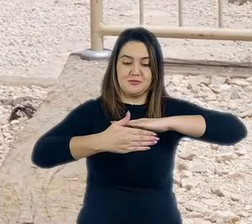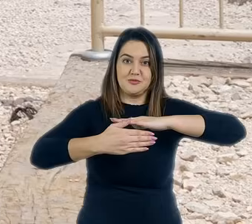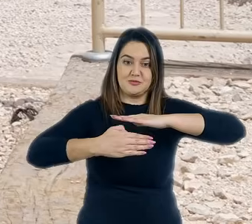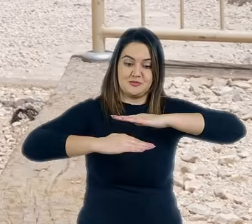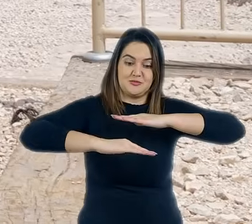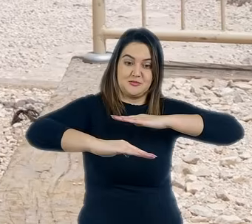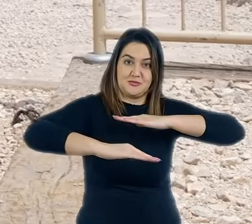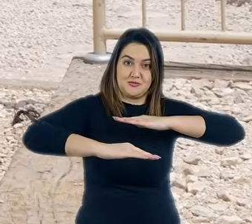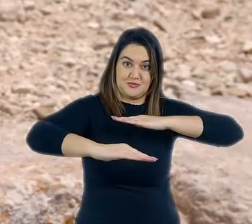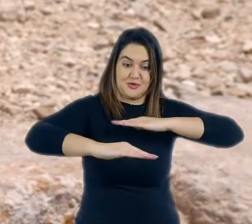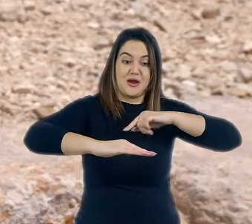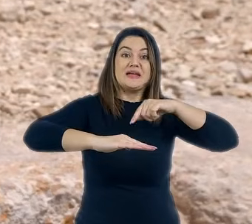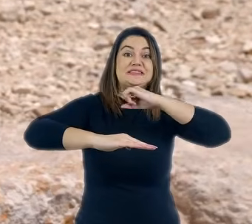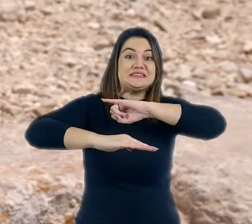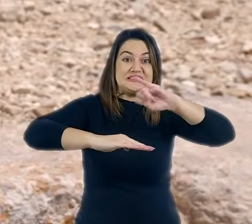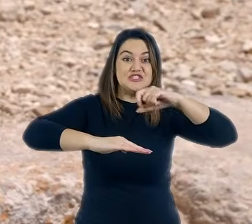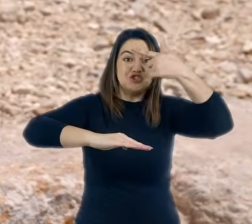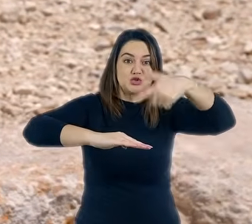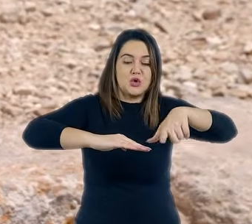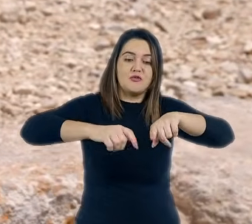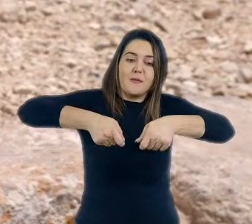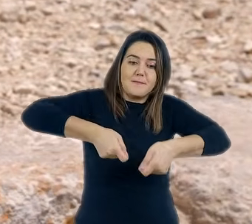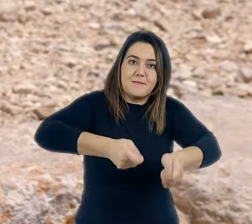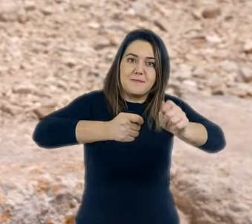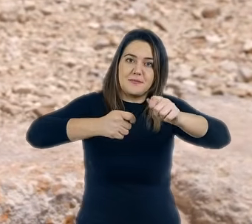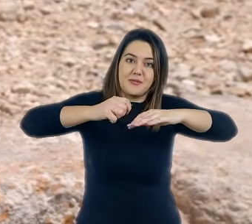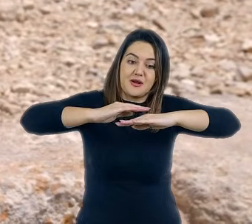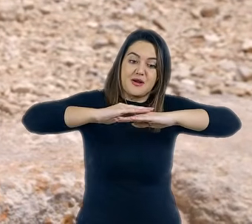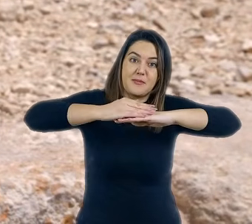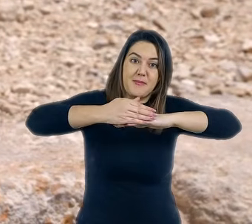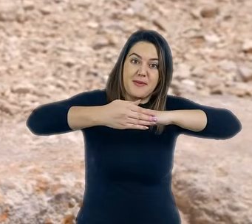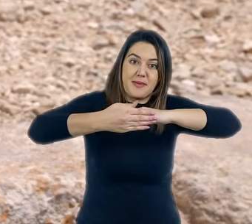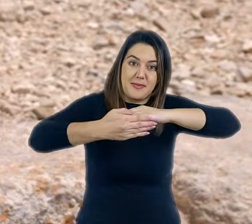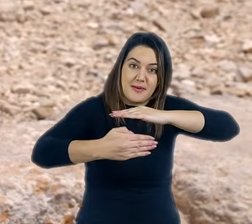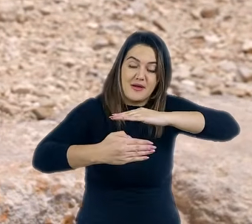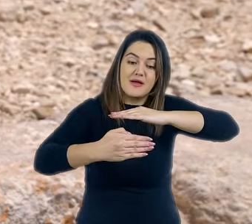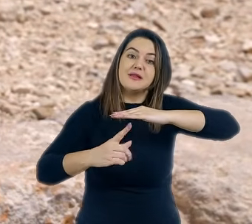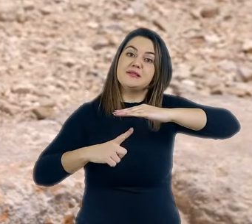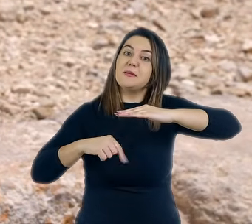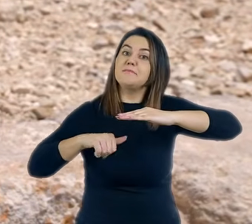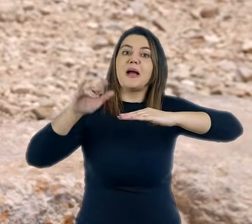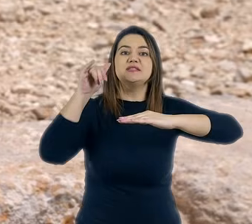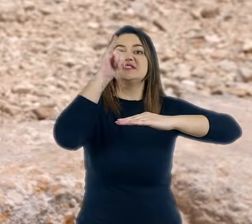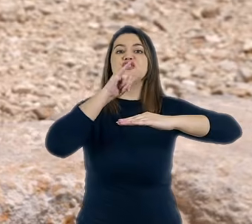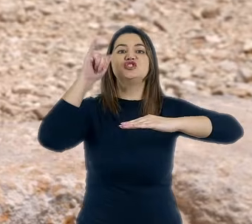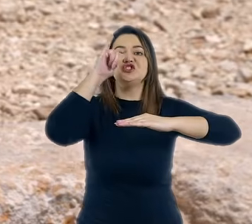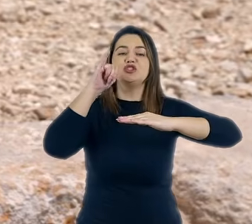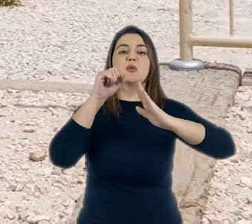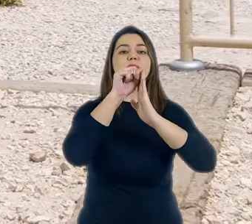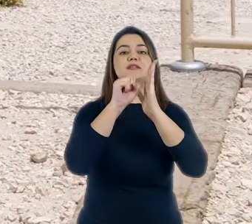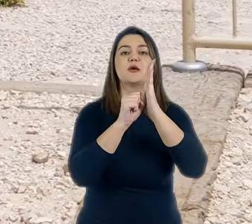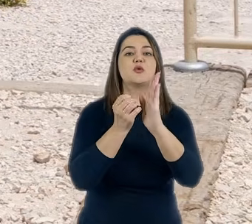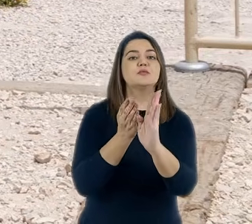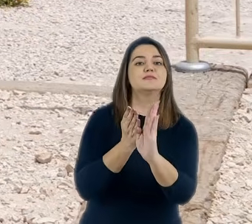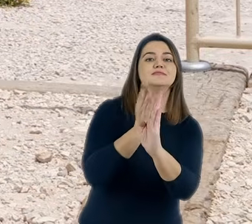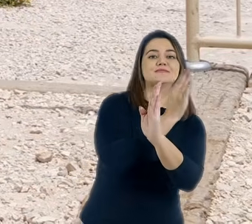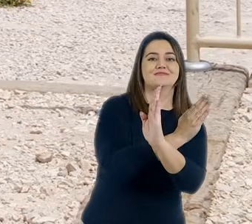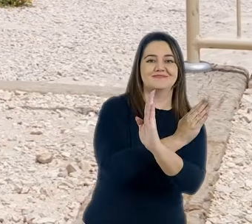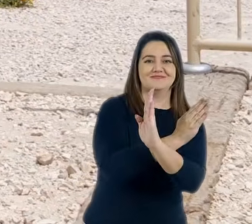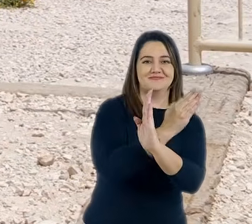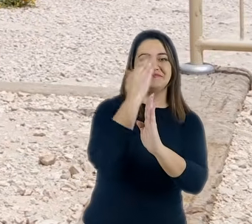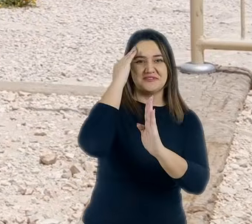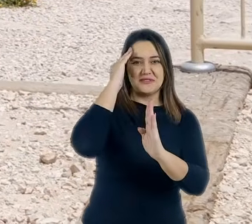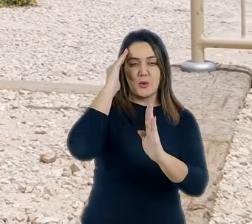que está aqui embaixo, mais abaixo dele ainda haveria um piso mais antigo, de um outro período. Por isso que eles